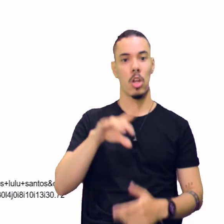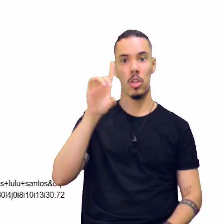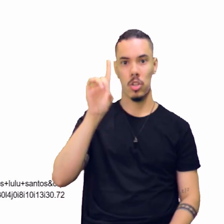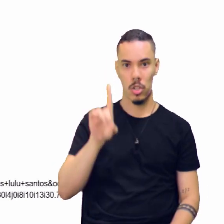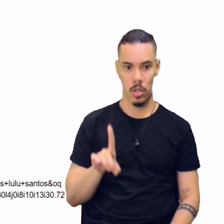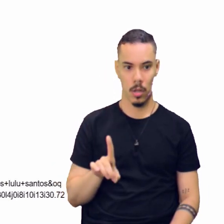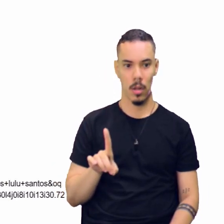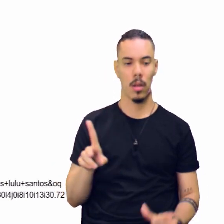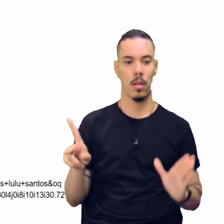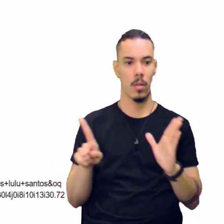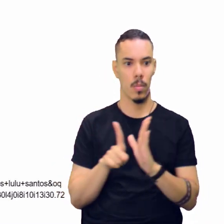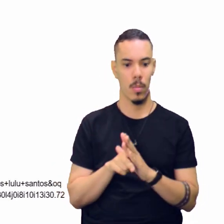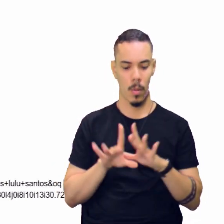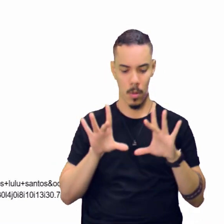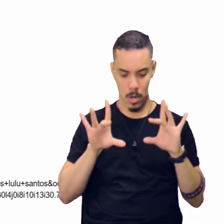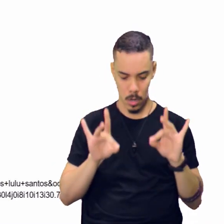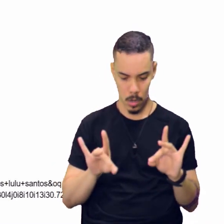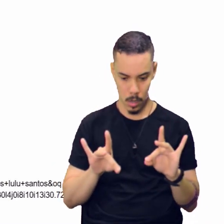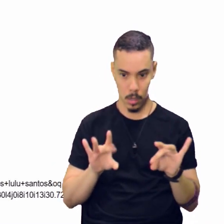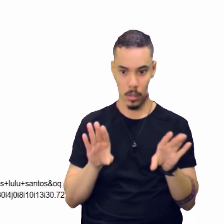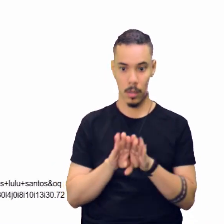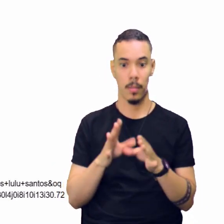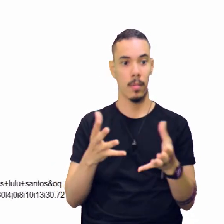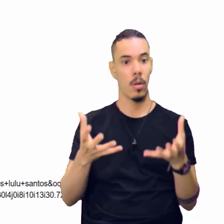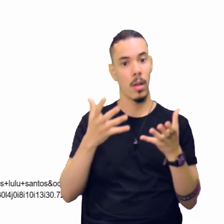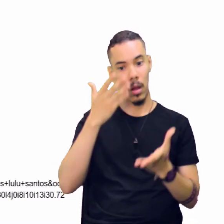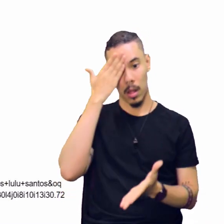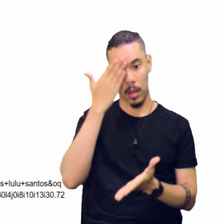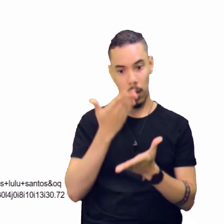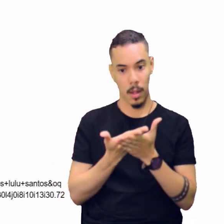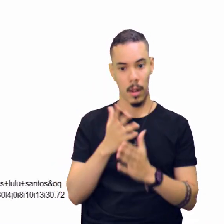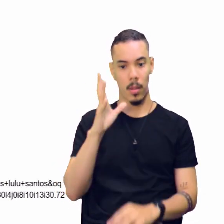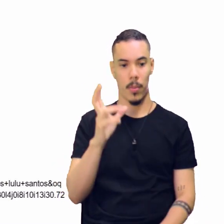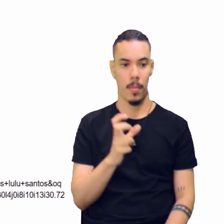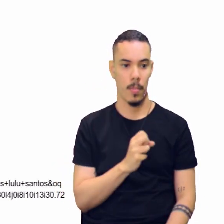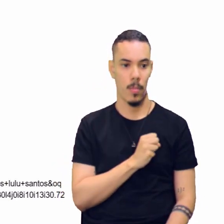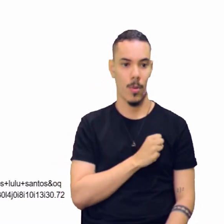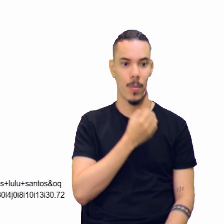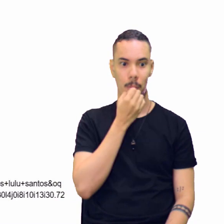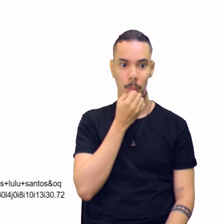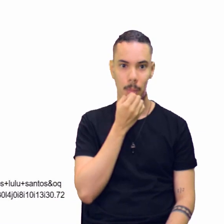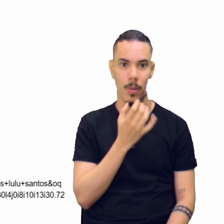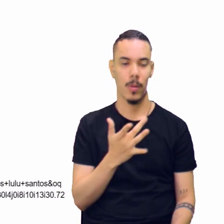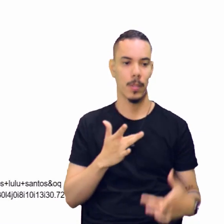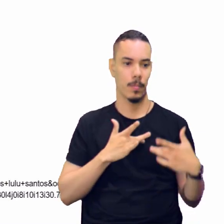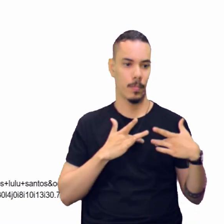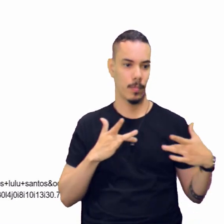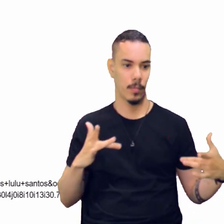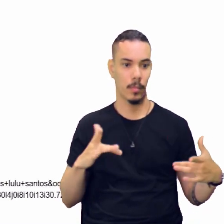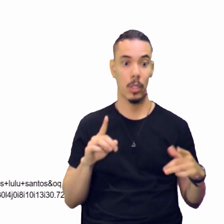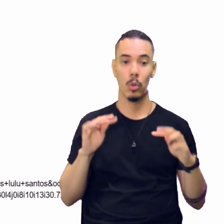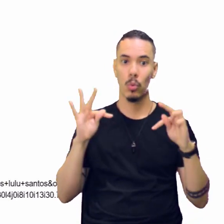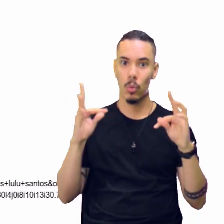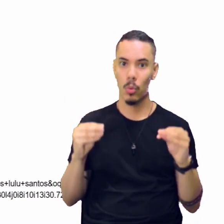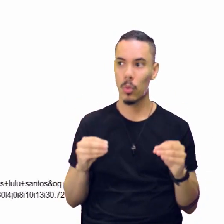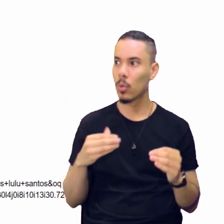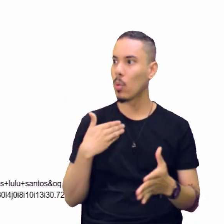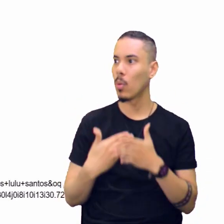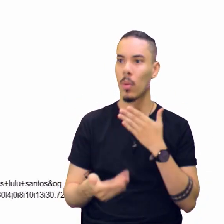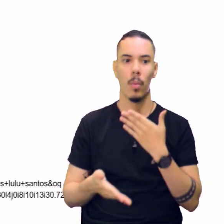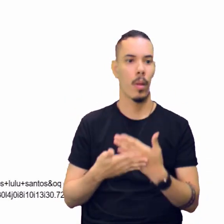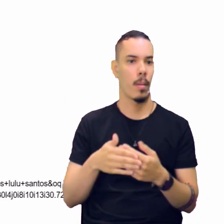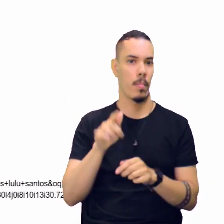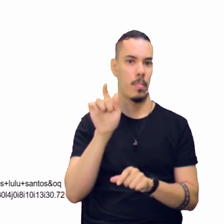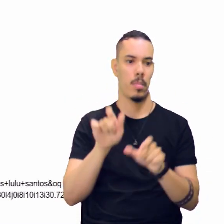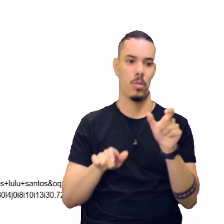de firmamento ao chão, eu quero crer no amor numa boa. Que isso valha para qualquer